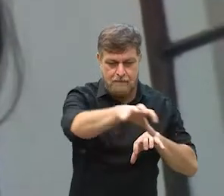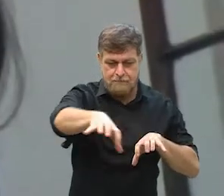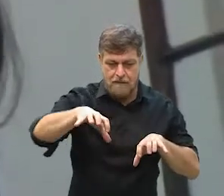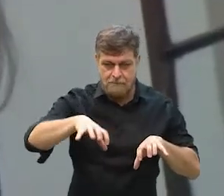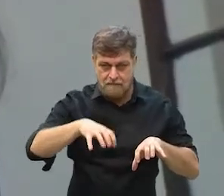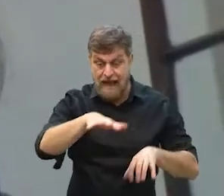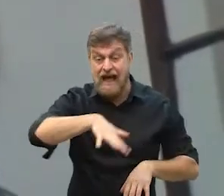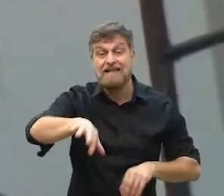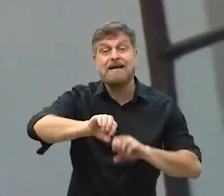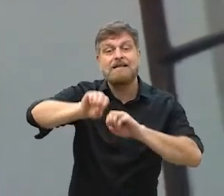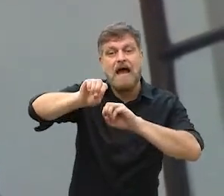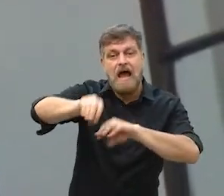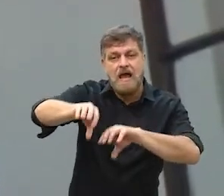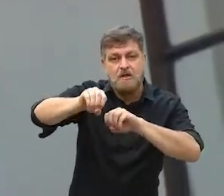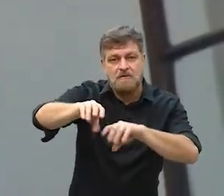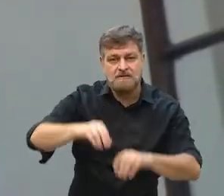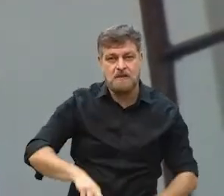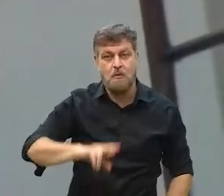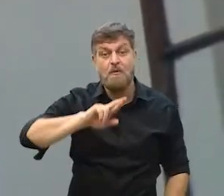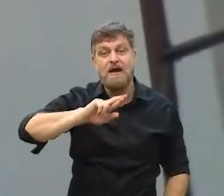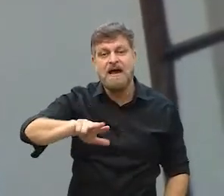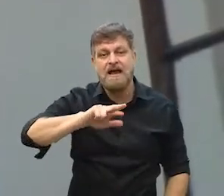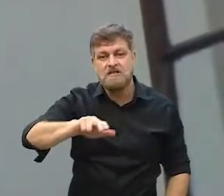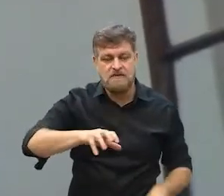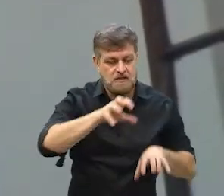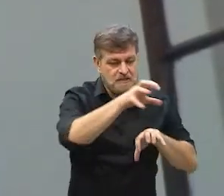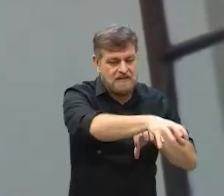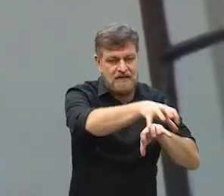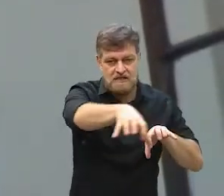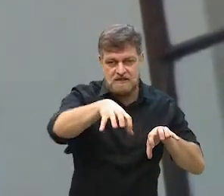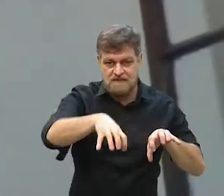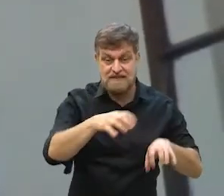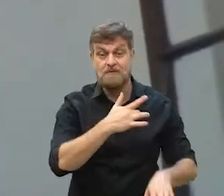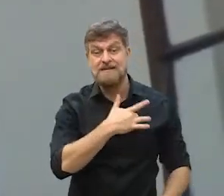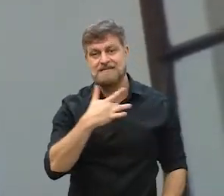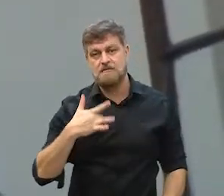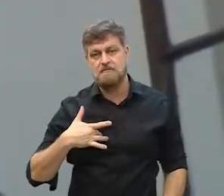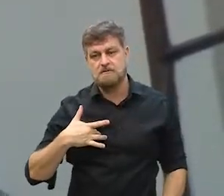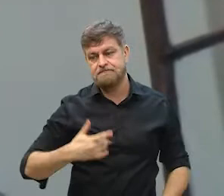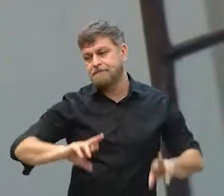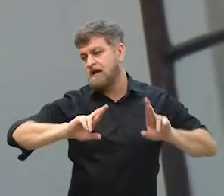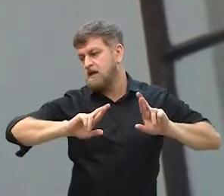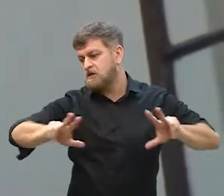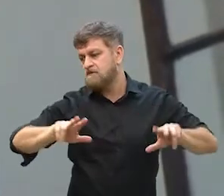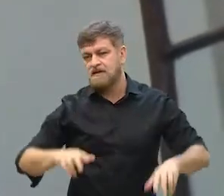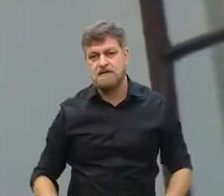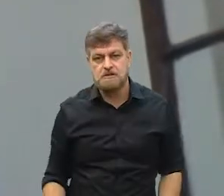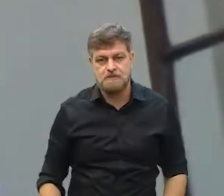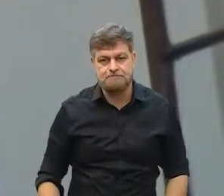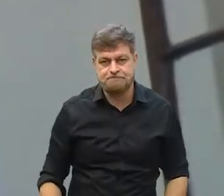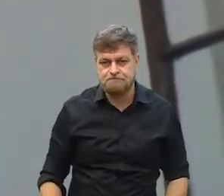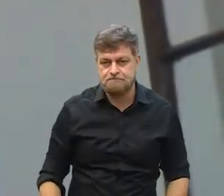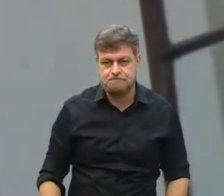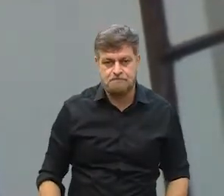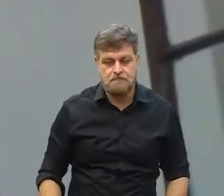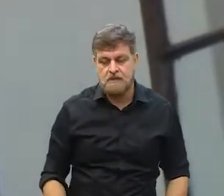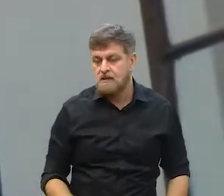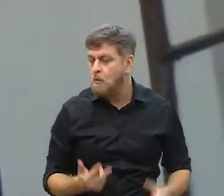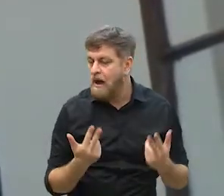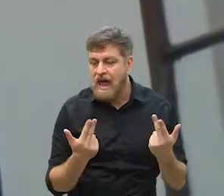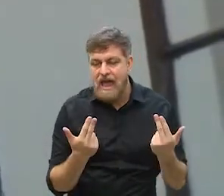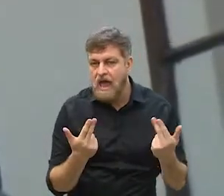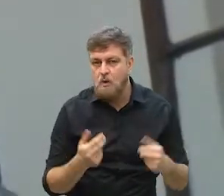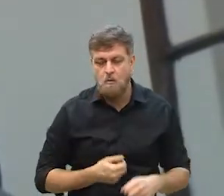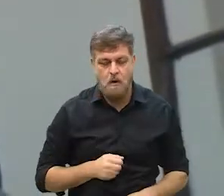educação não é a mesma divisão territorial da saúde, não é a mesma da